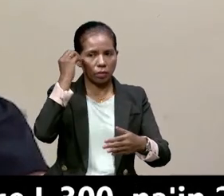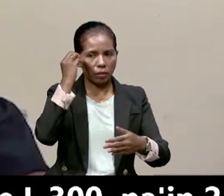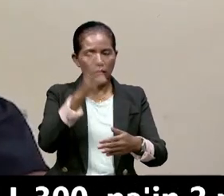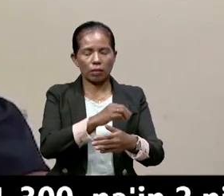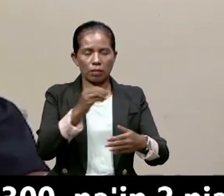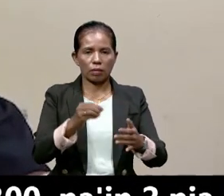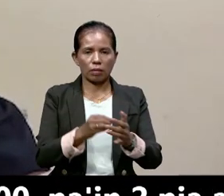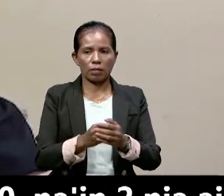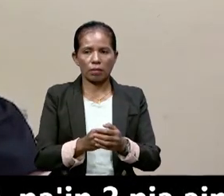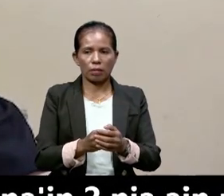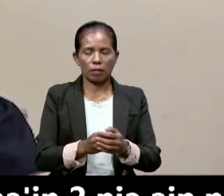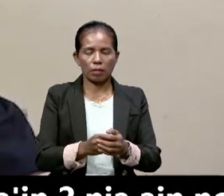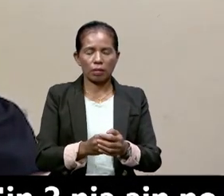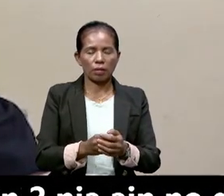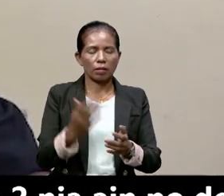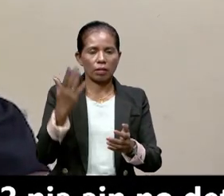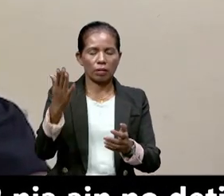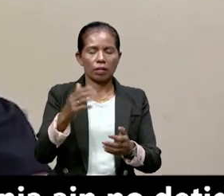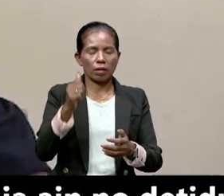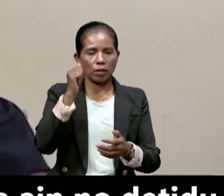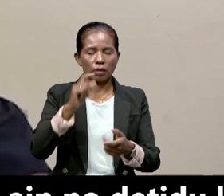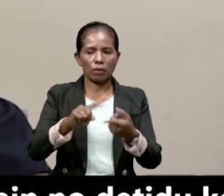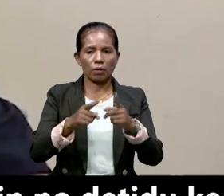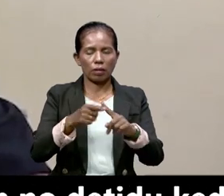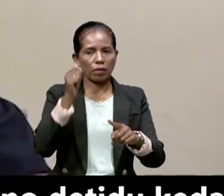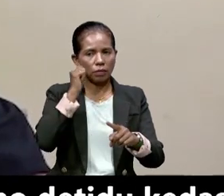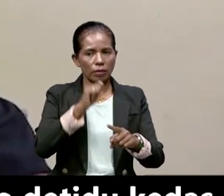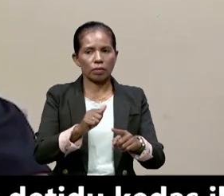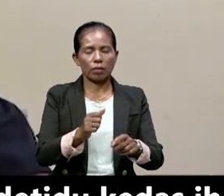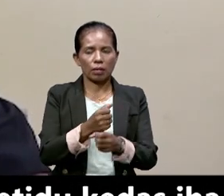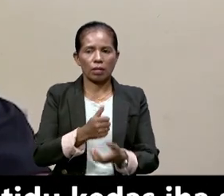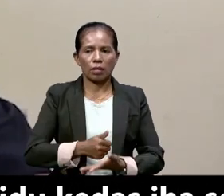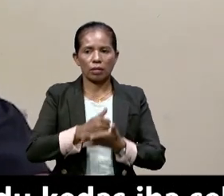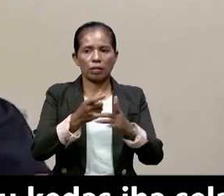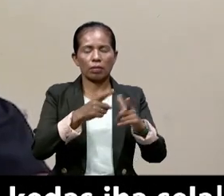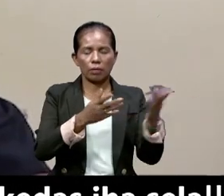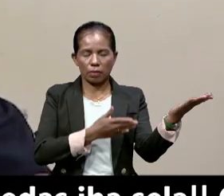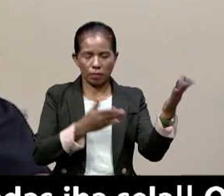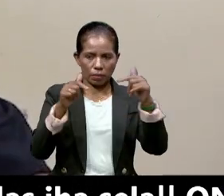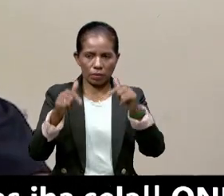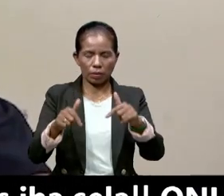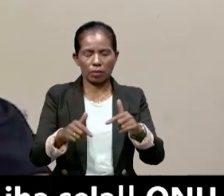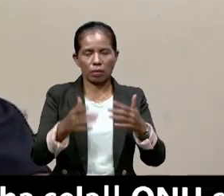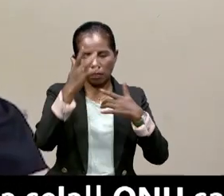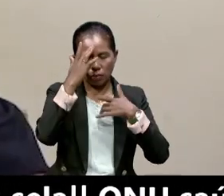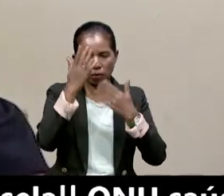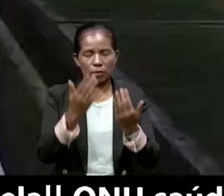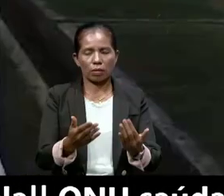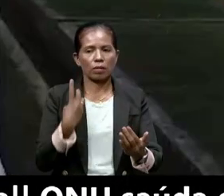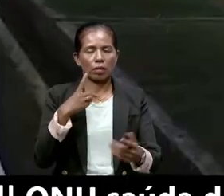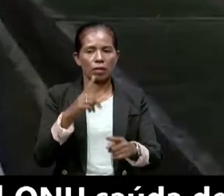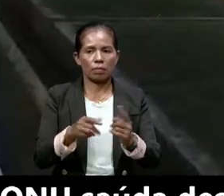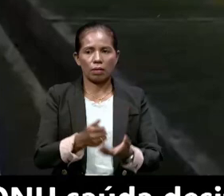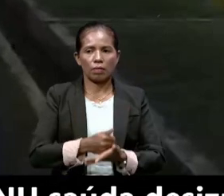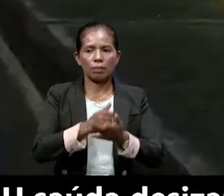sabe? Ita de uma ainda feito um lucro se era uma pé azura, depois quanto a mãe, ia grave lutiana, ainda vita la bençada.